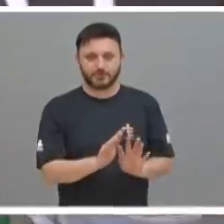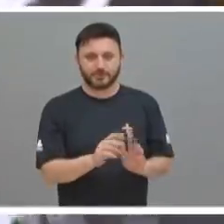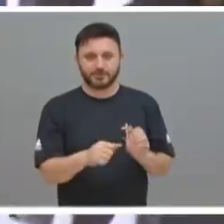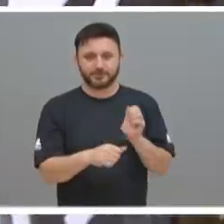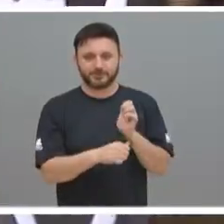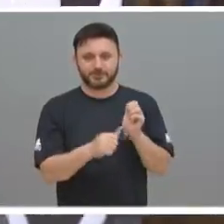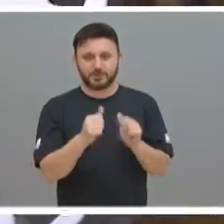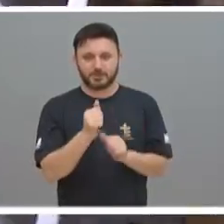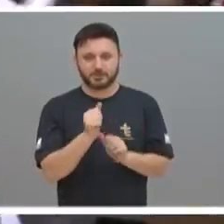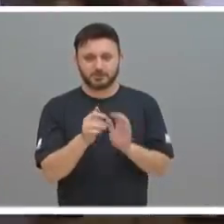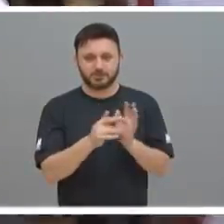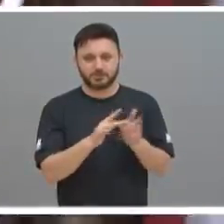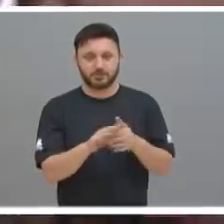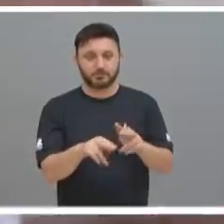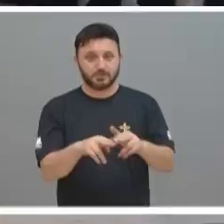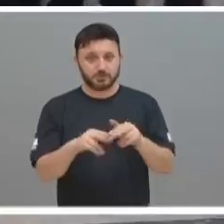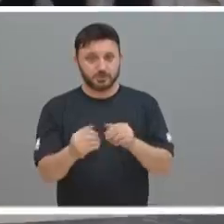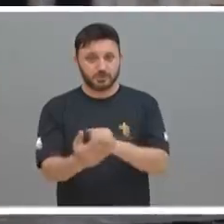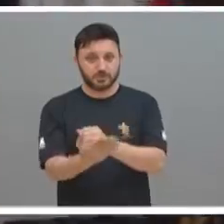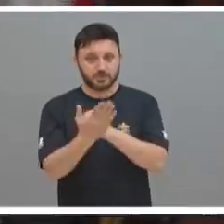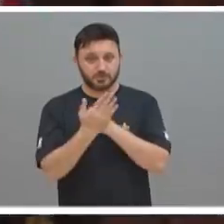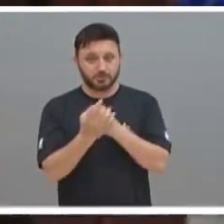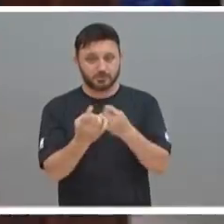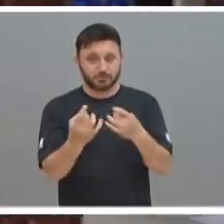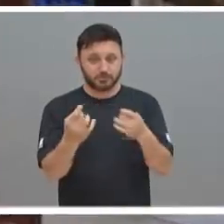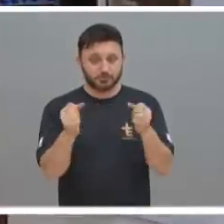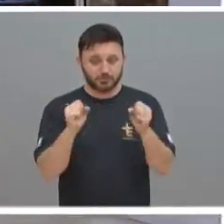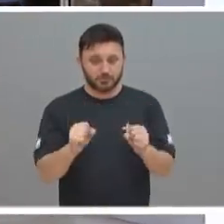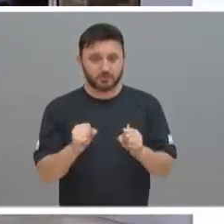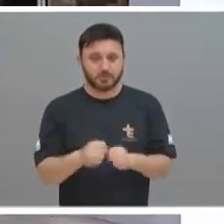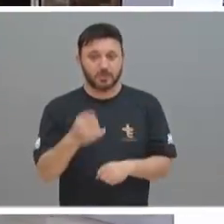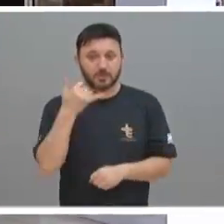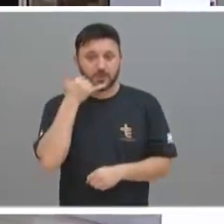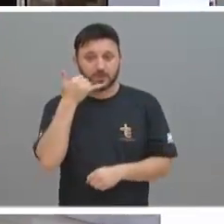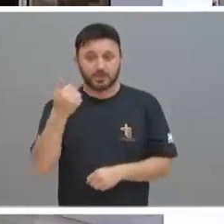Cristo. Portanto, faça a sua doação. Eu quero colocar, você pode ligar